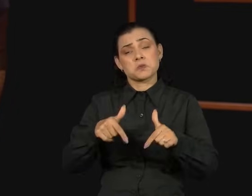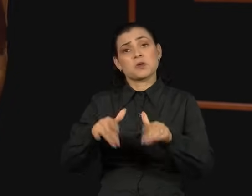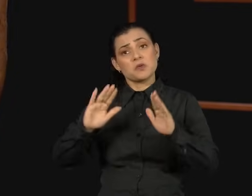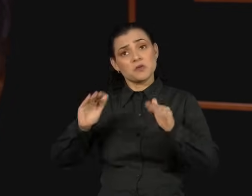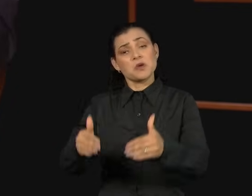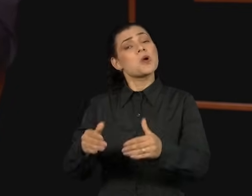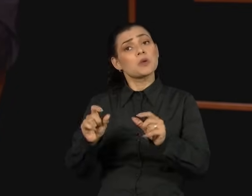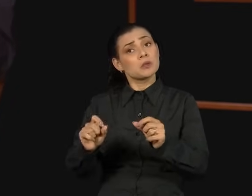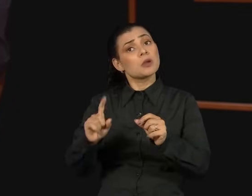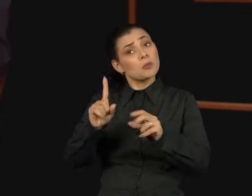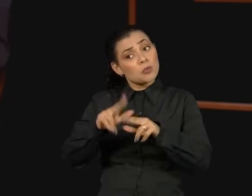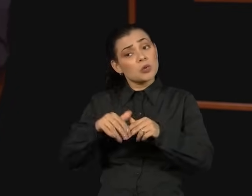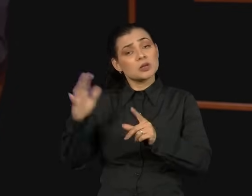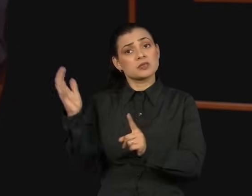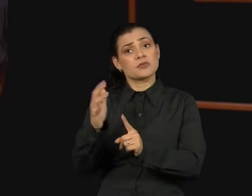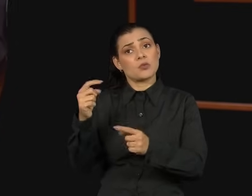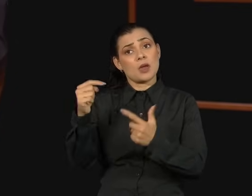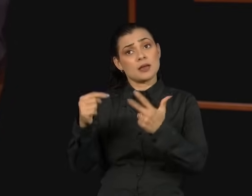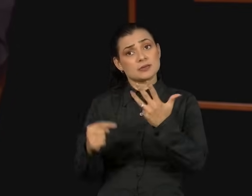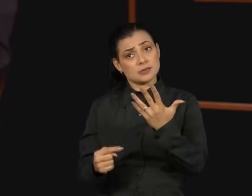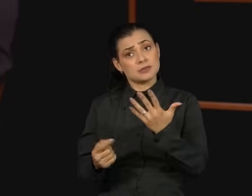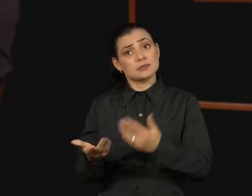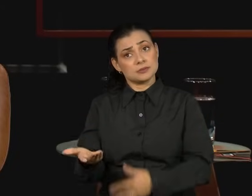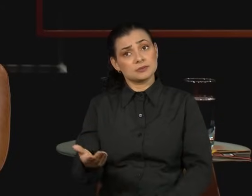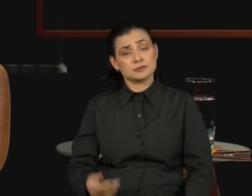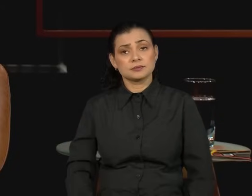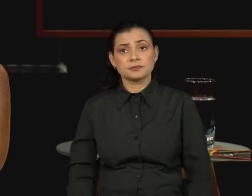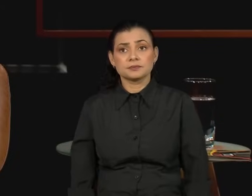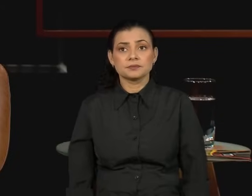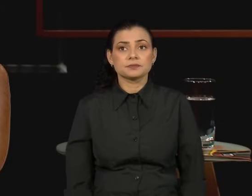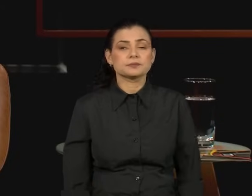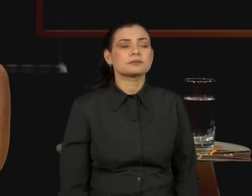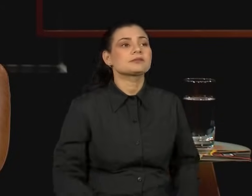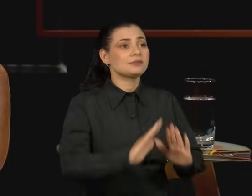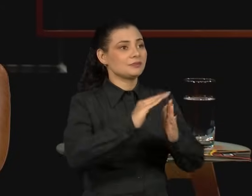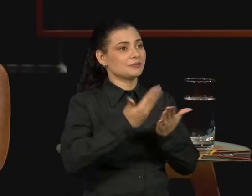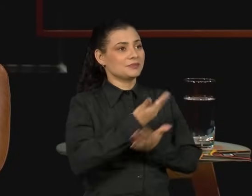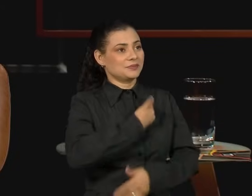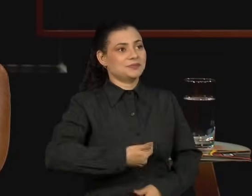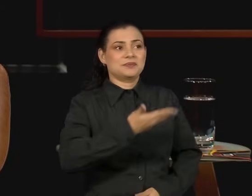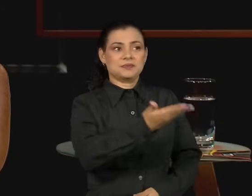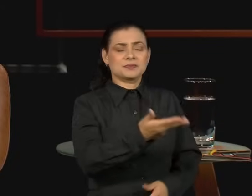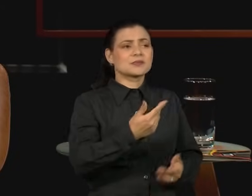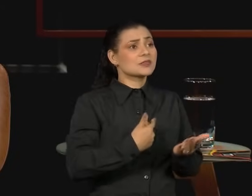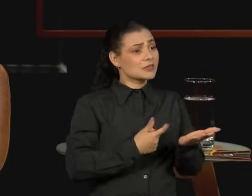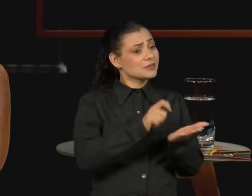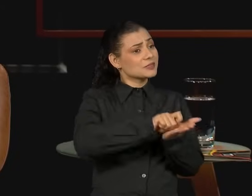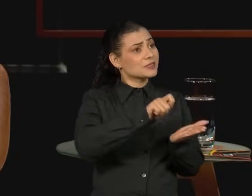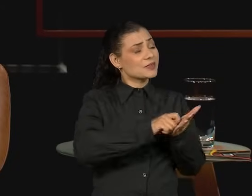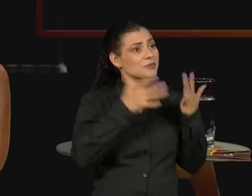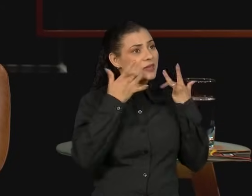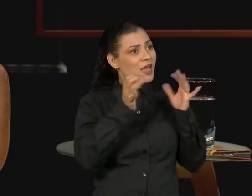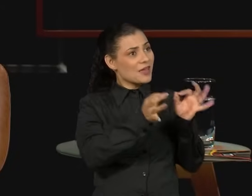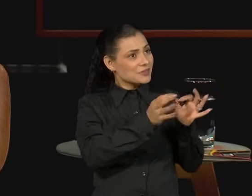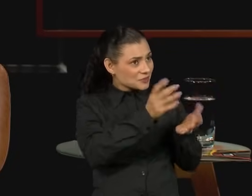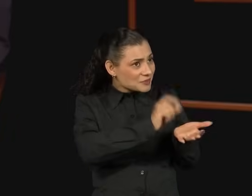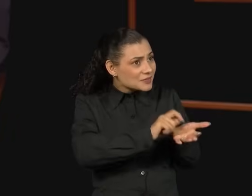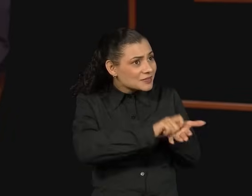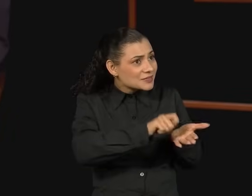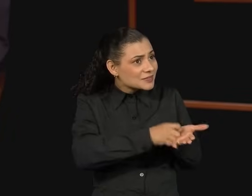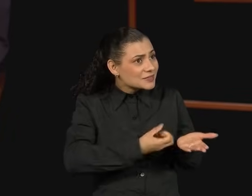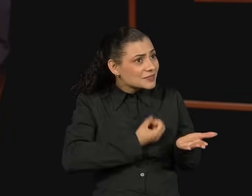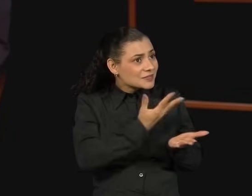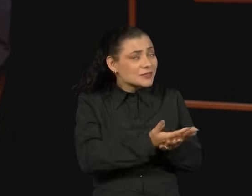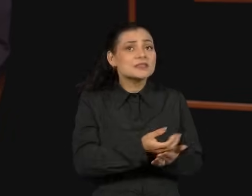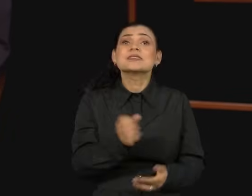por essas condições, né? Fruto dessas condições. Lá na escola pública você chegou a escrever uma peça teatral.